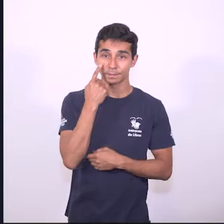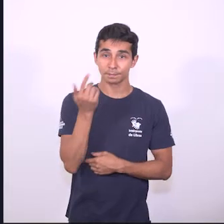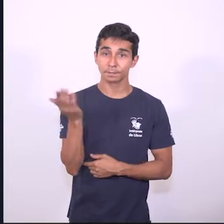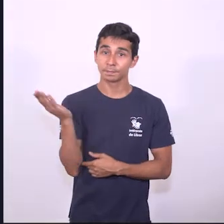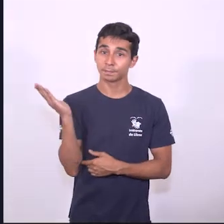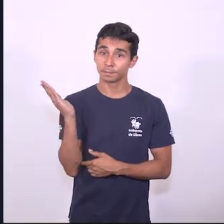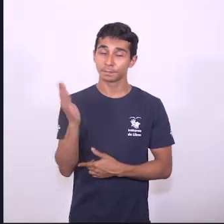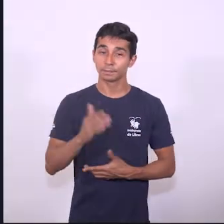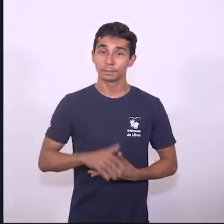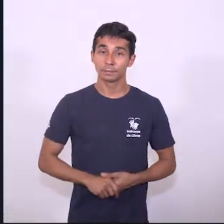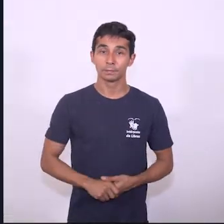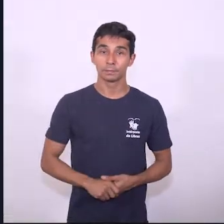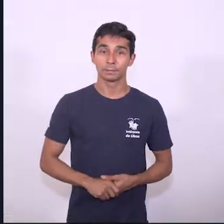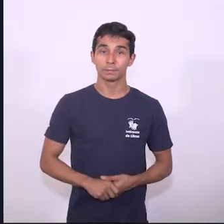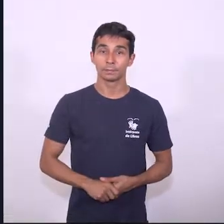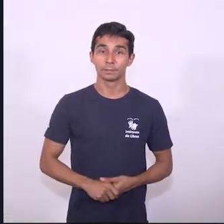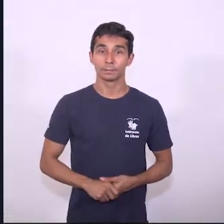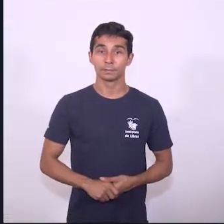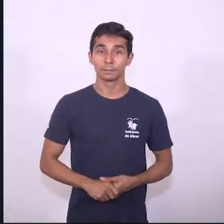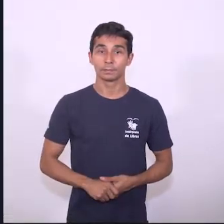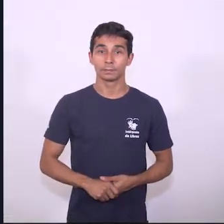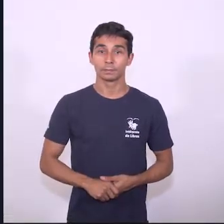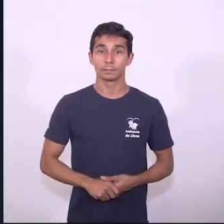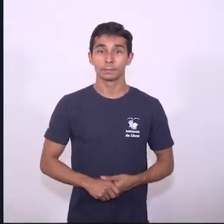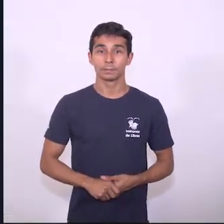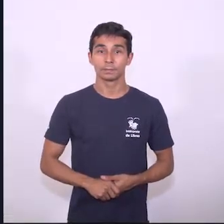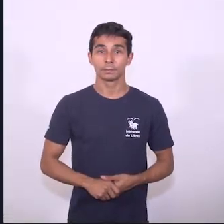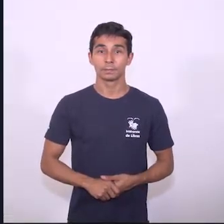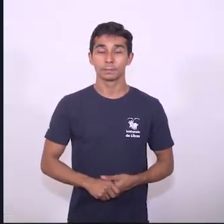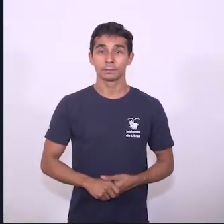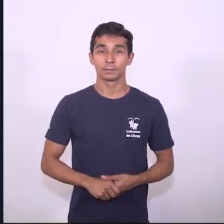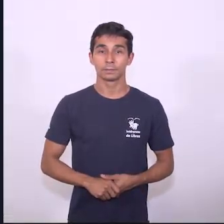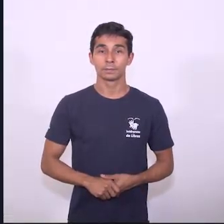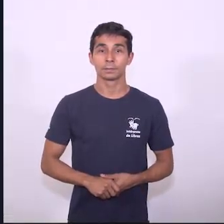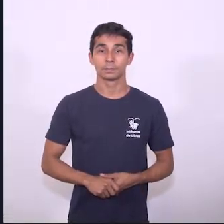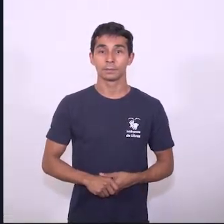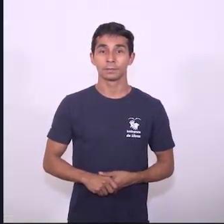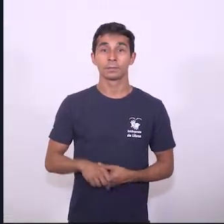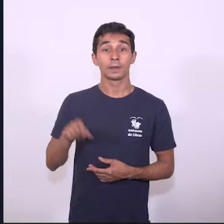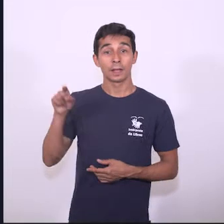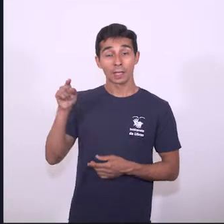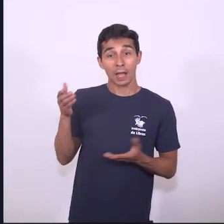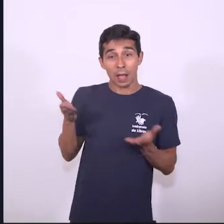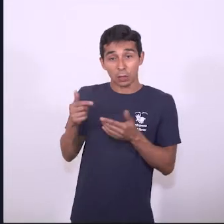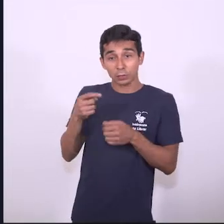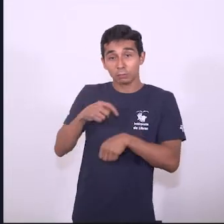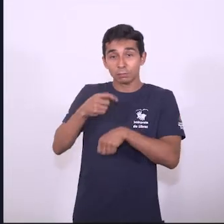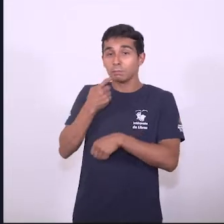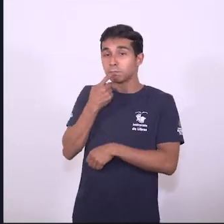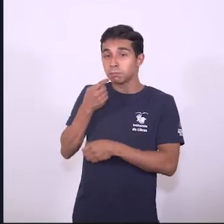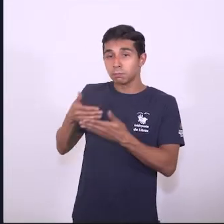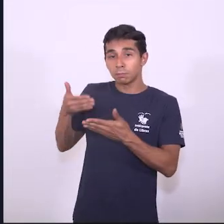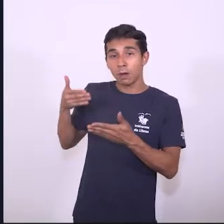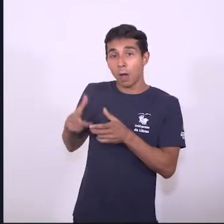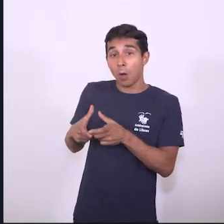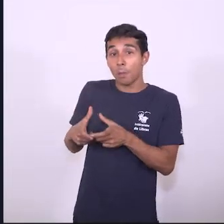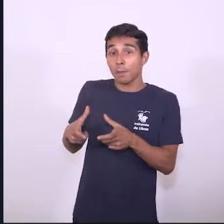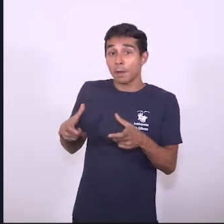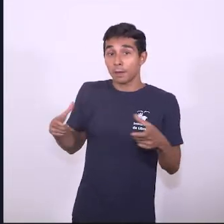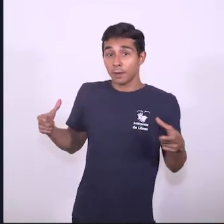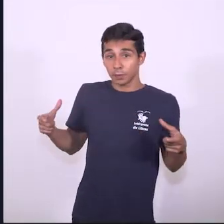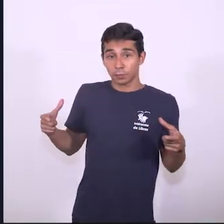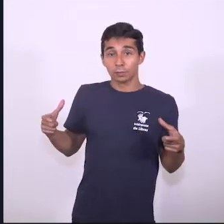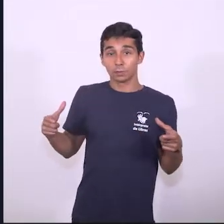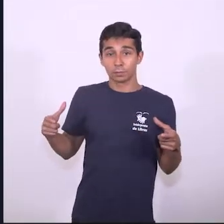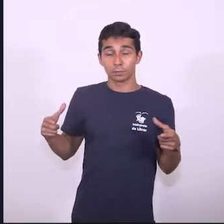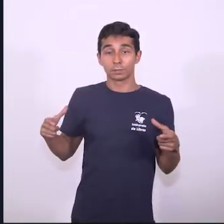seta está deslocada, nós temos um aumento mais recente. Nós continuamos